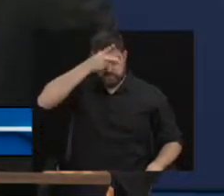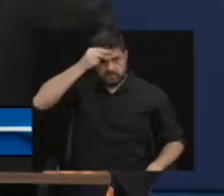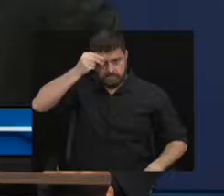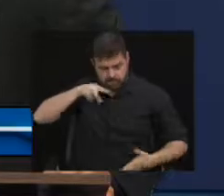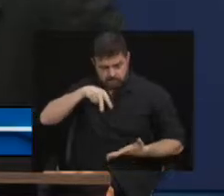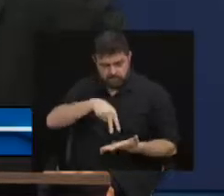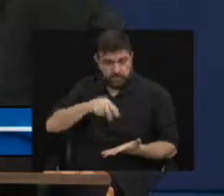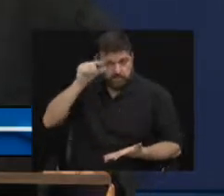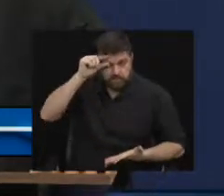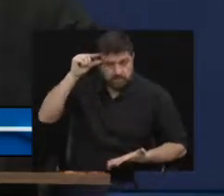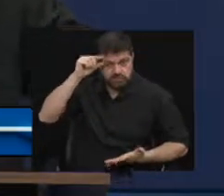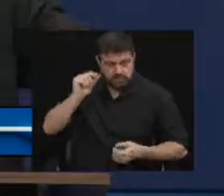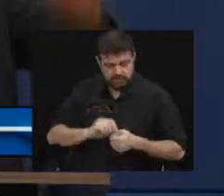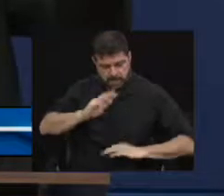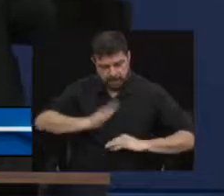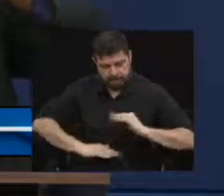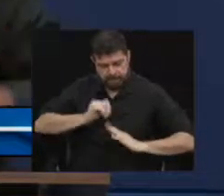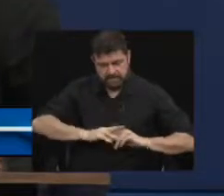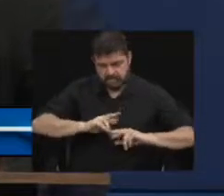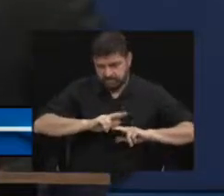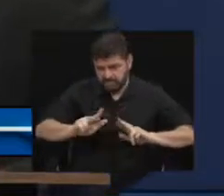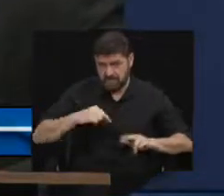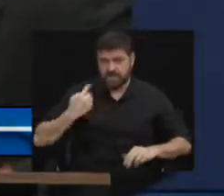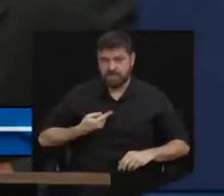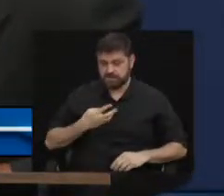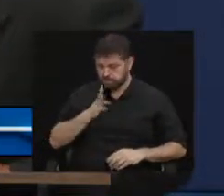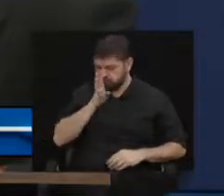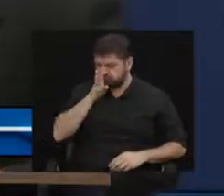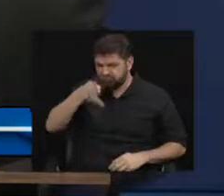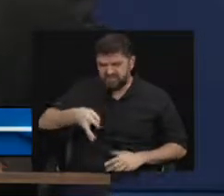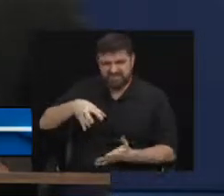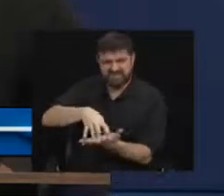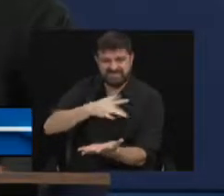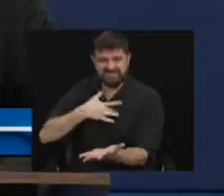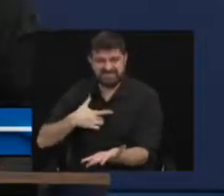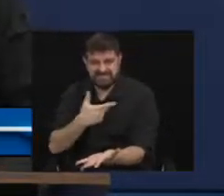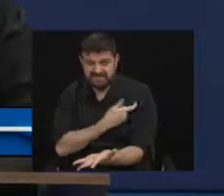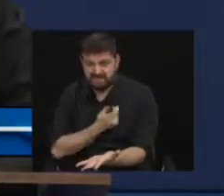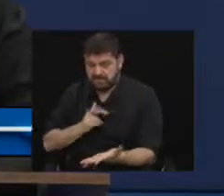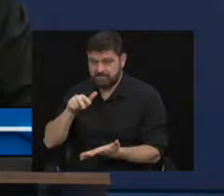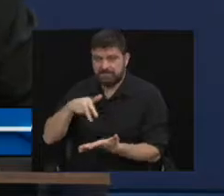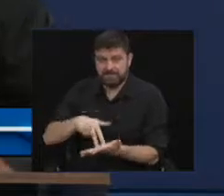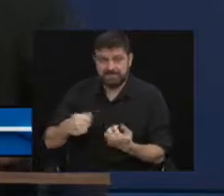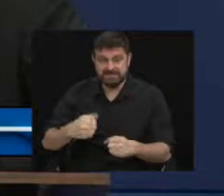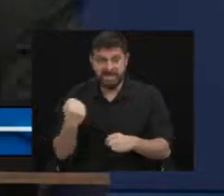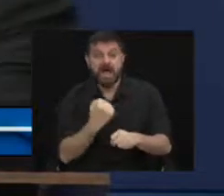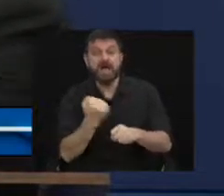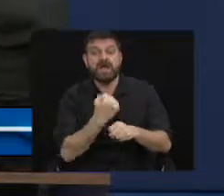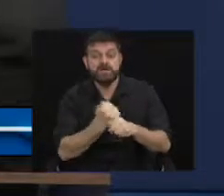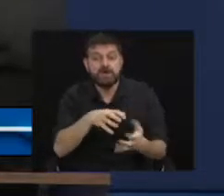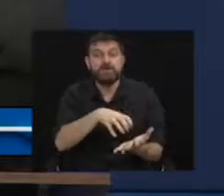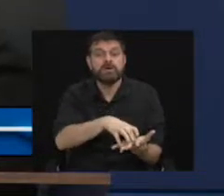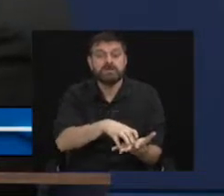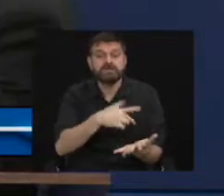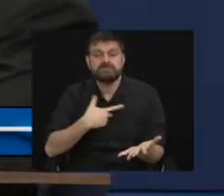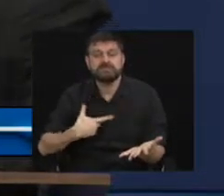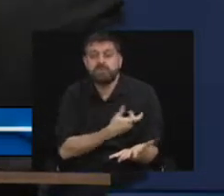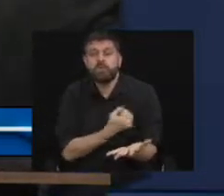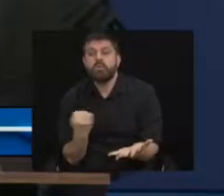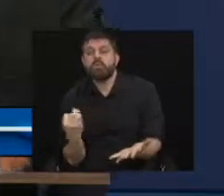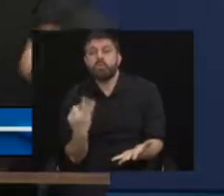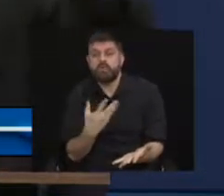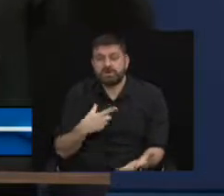os nossos pais de família da periferia, que ajudou a construir esse Brasil e, por falta de uma política séria, quebrou